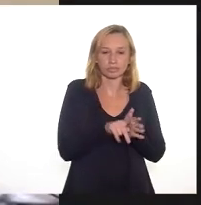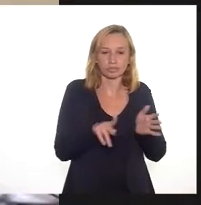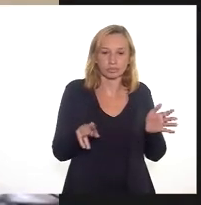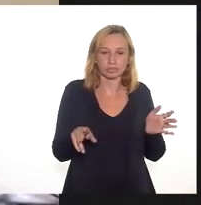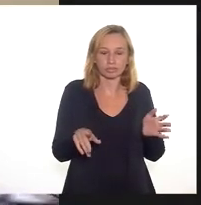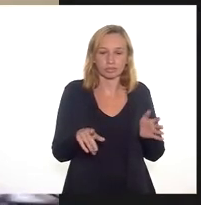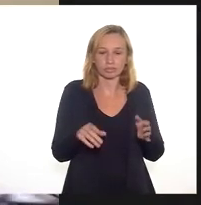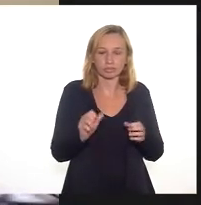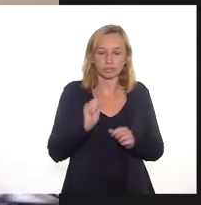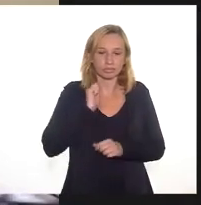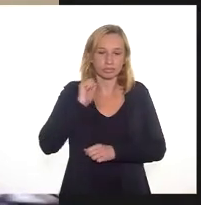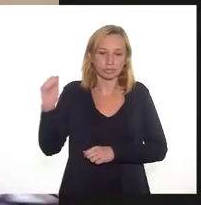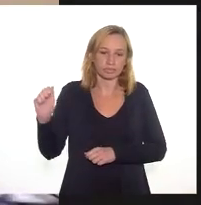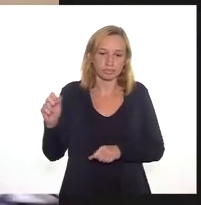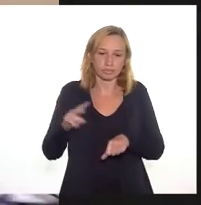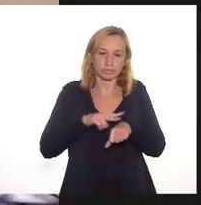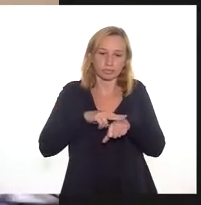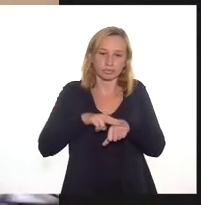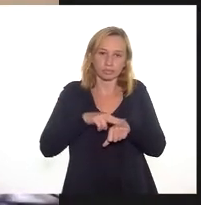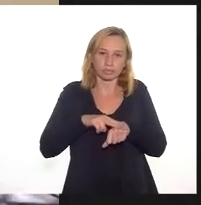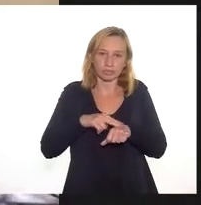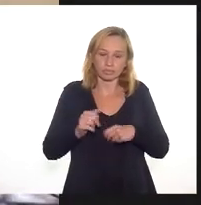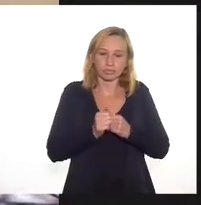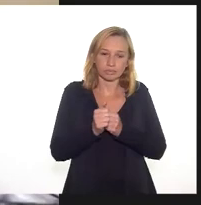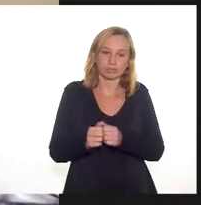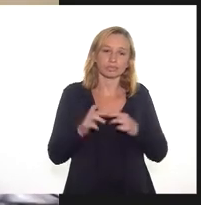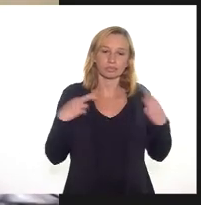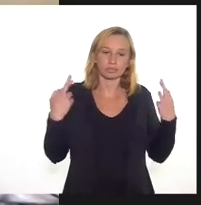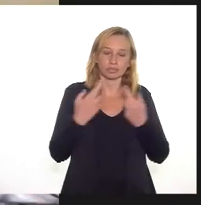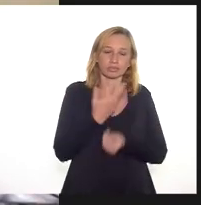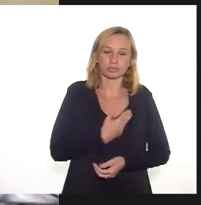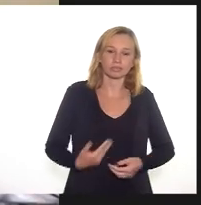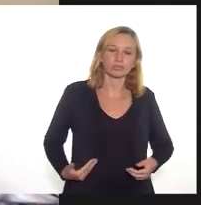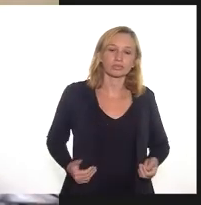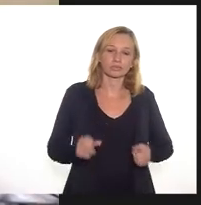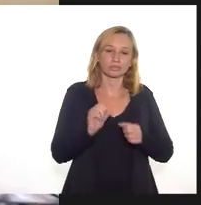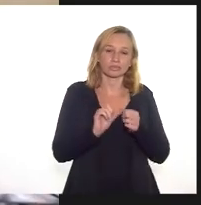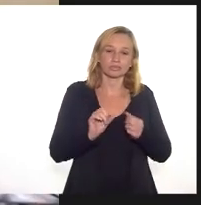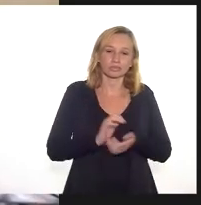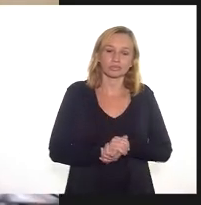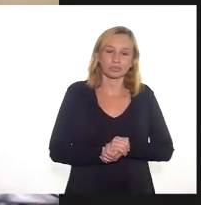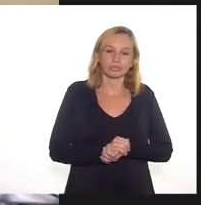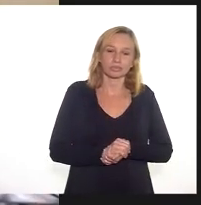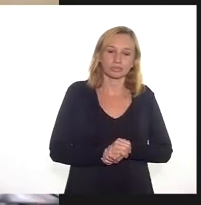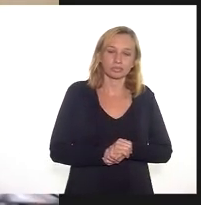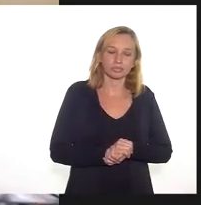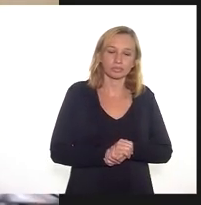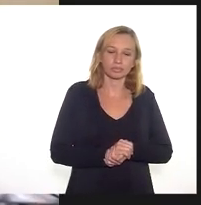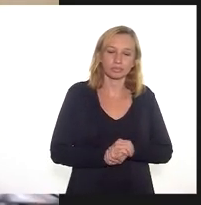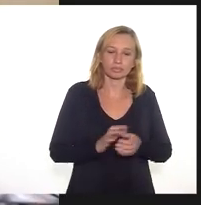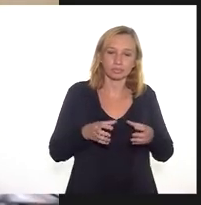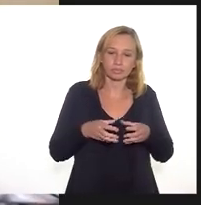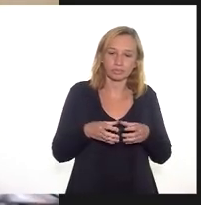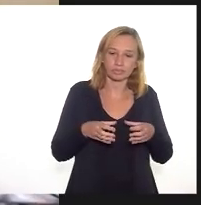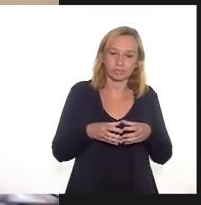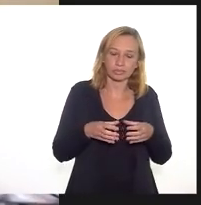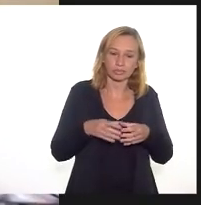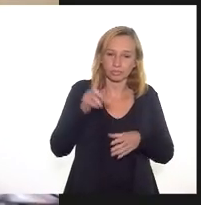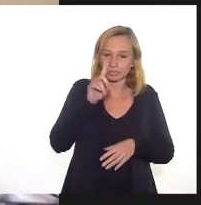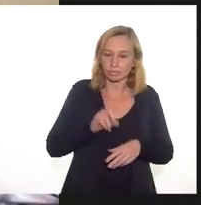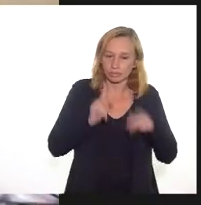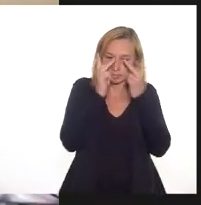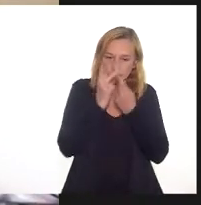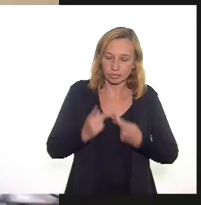Verde, ele vem em consonância a uma audiência pública que realizamos à frente da Comissão de Defesa dos Direitos Humanos